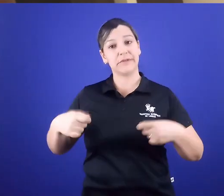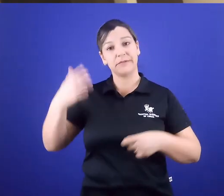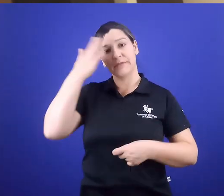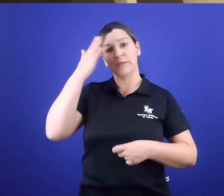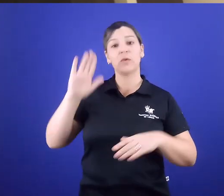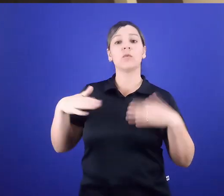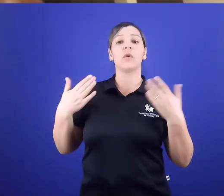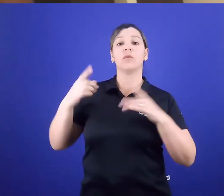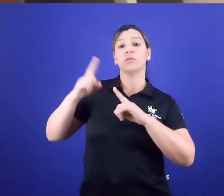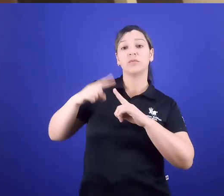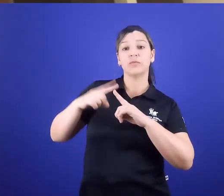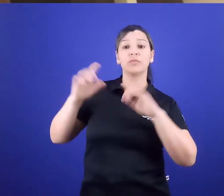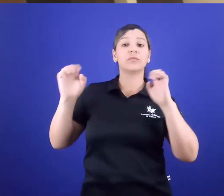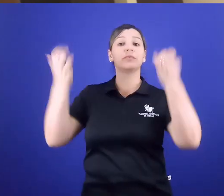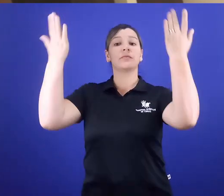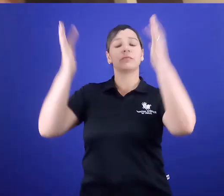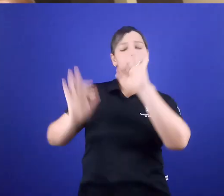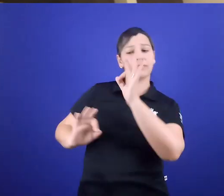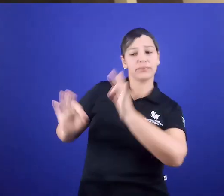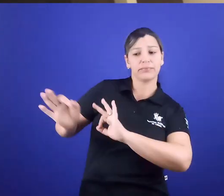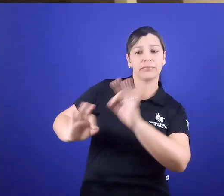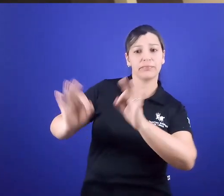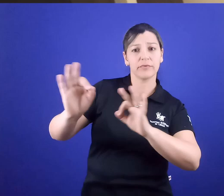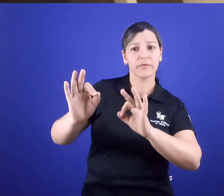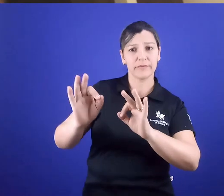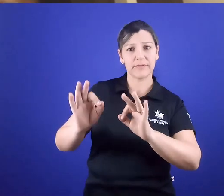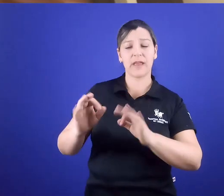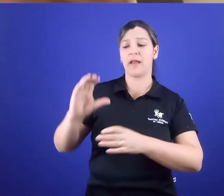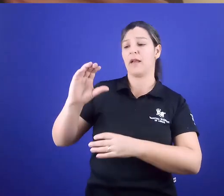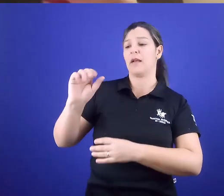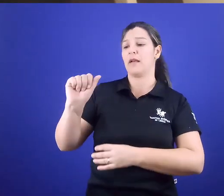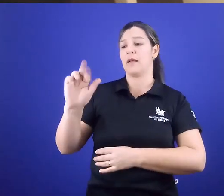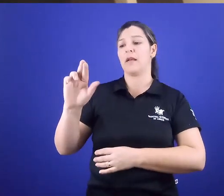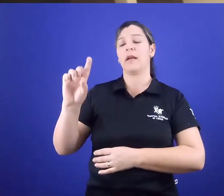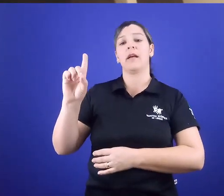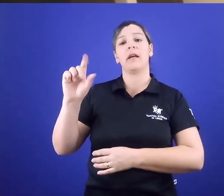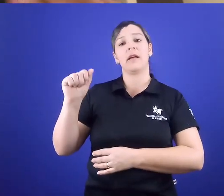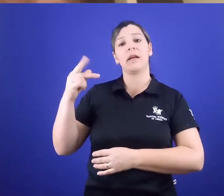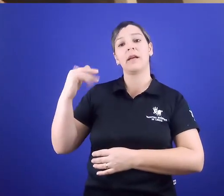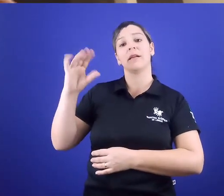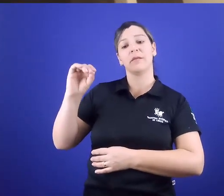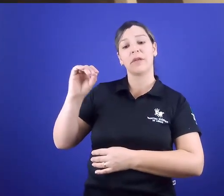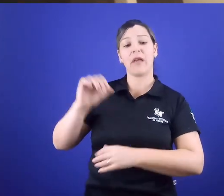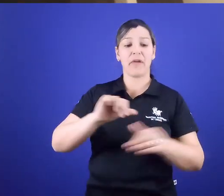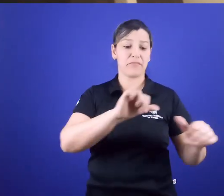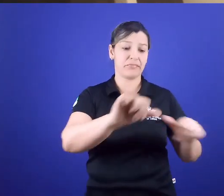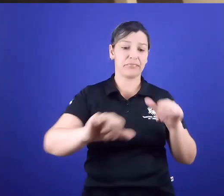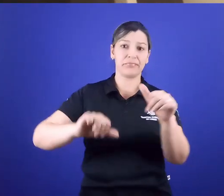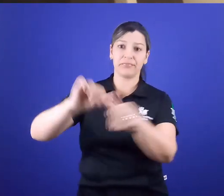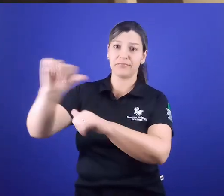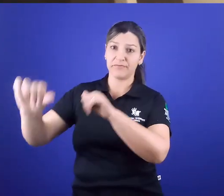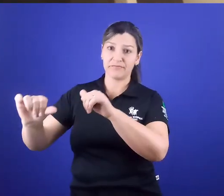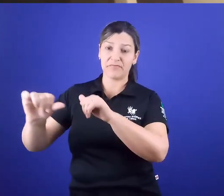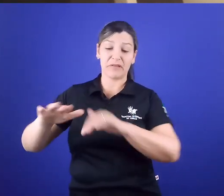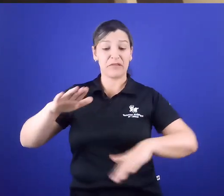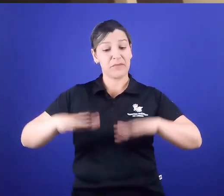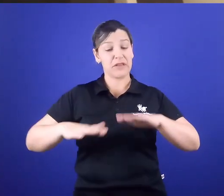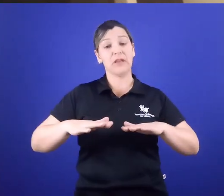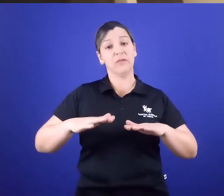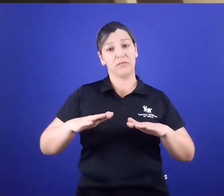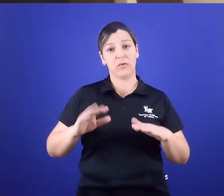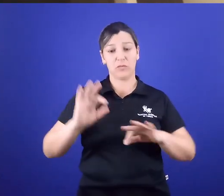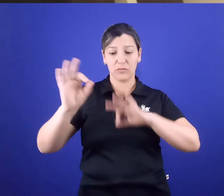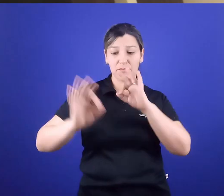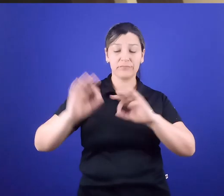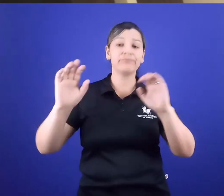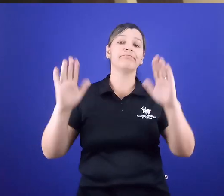estou trabalhando, né, que eu vou elaborar esse cardápio, porque vai mudar completamente de acordo com o tipo de festa que a gente está